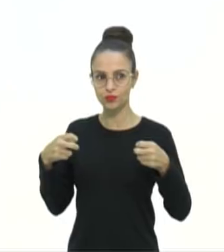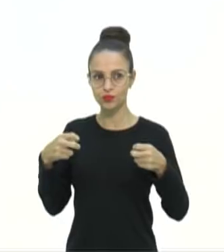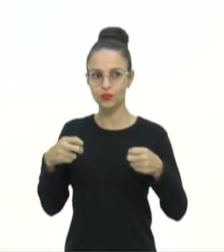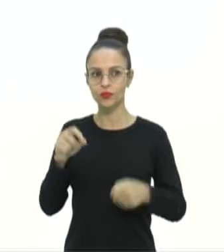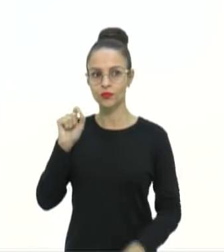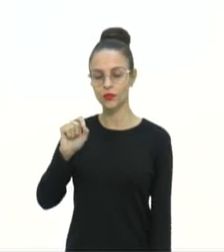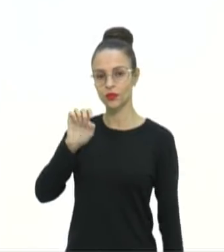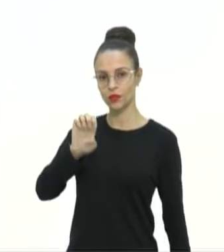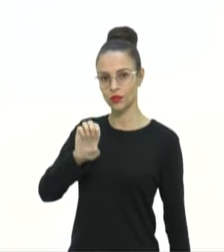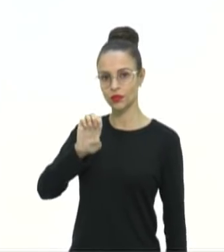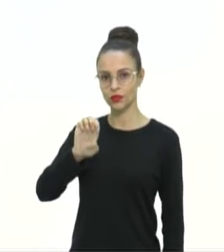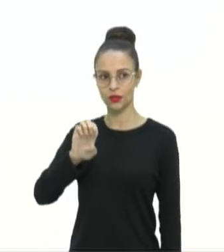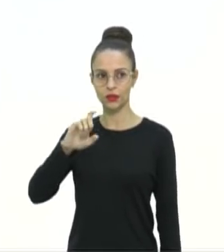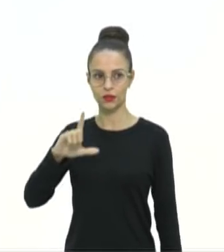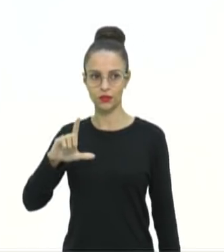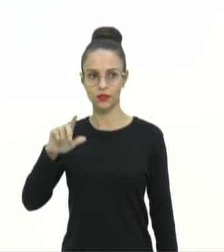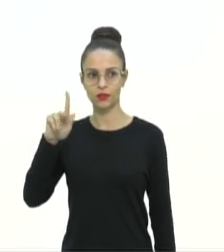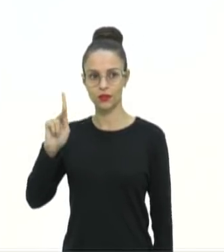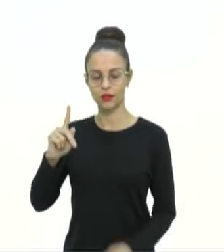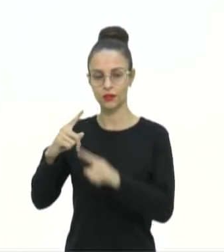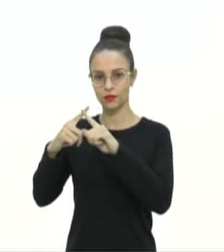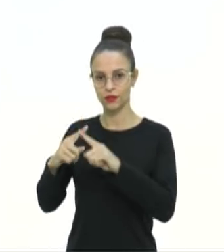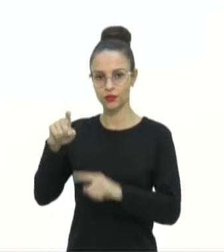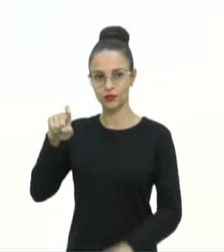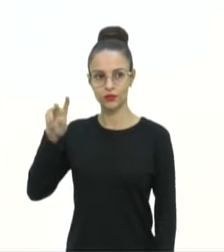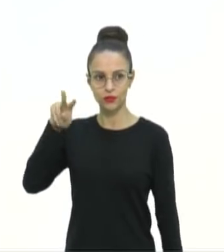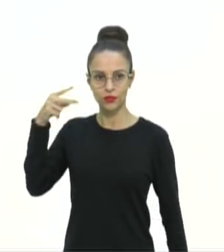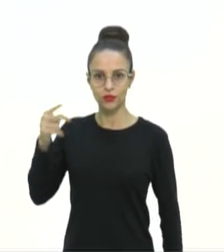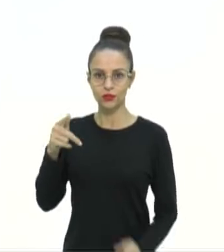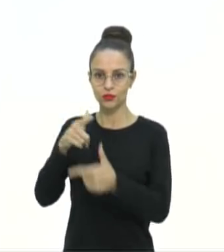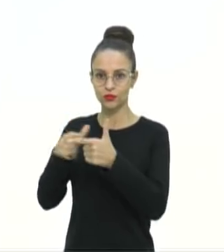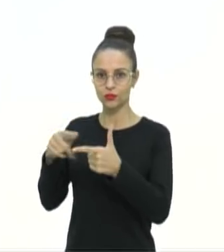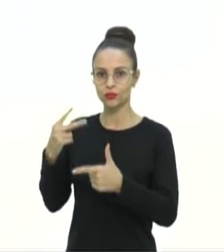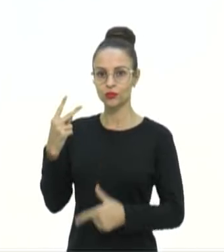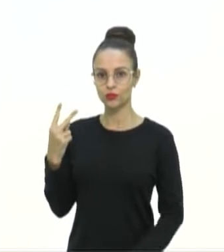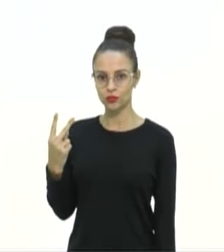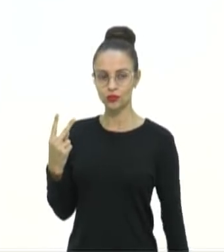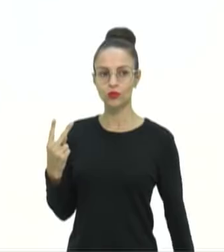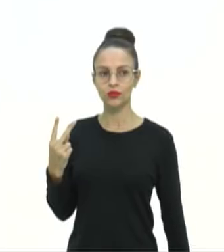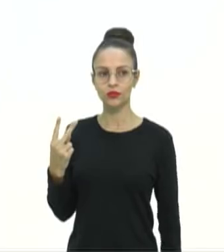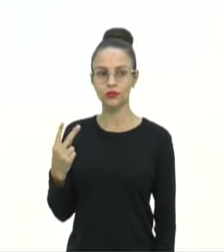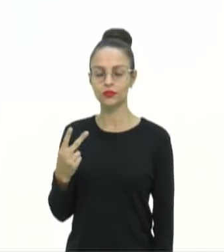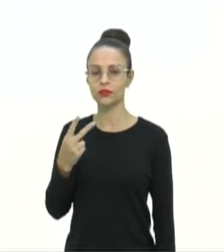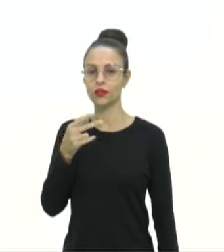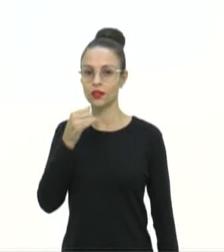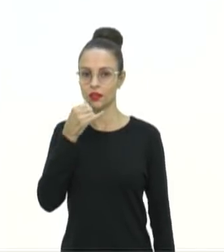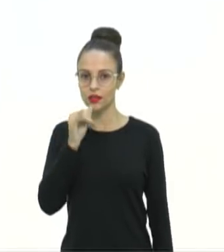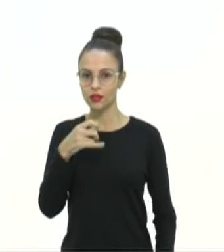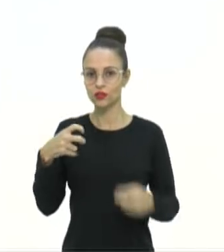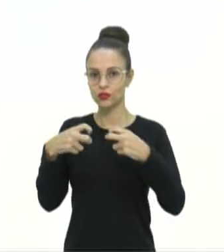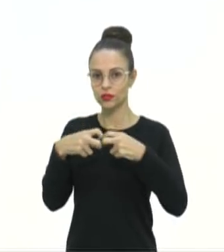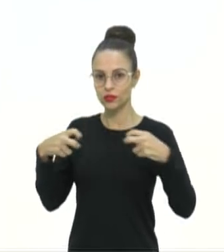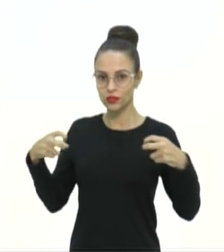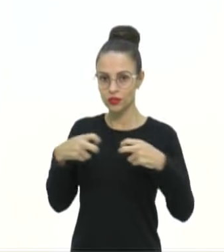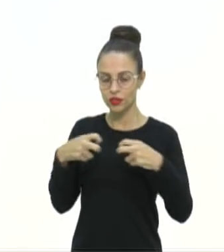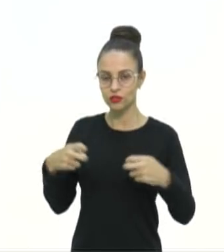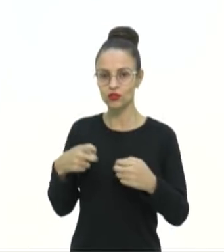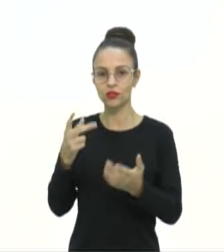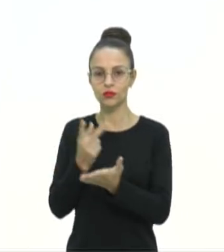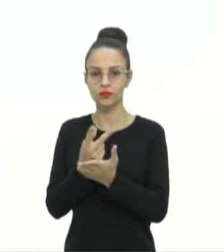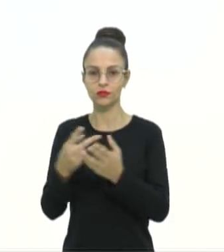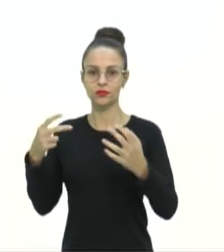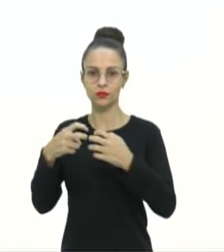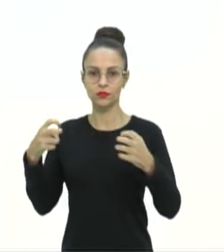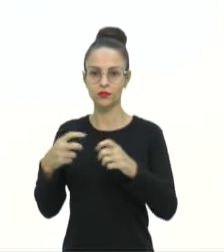elástica é igual k vezes x ao quadrado sobre 2, ou seja, energia elástica é igual a constante elástica vezes